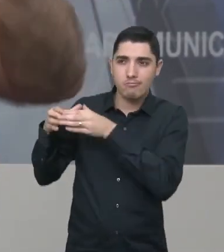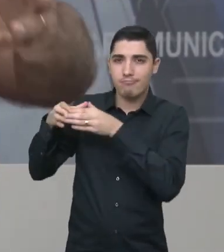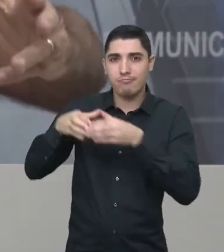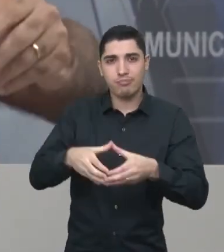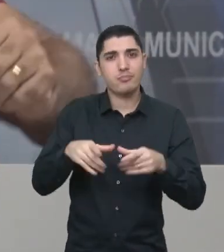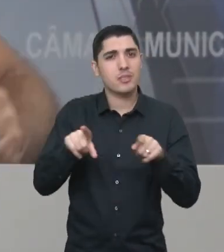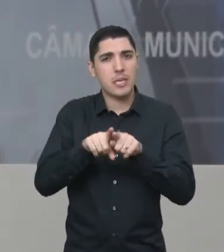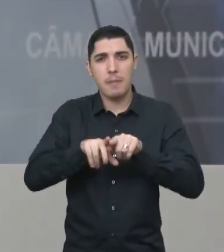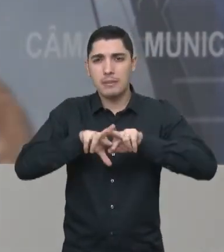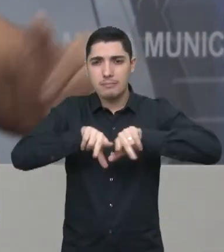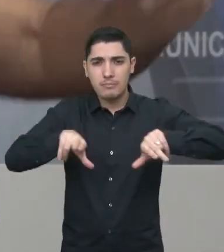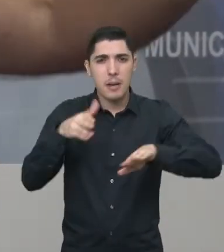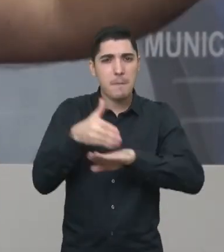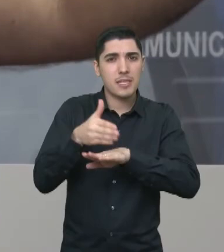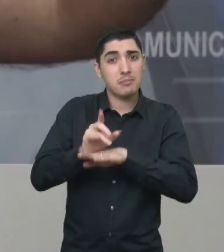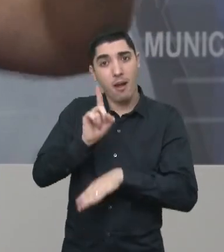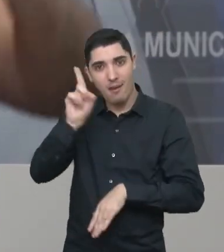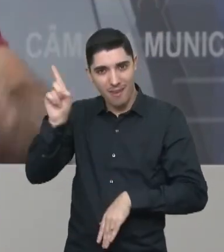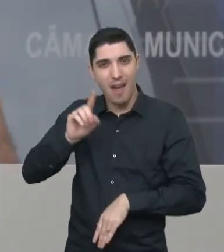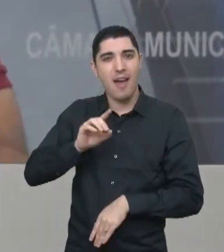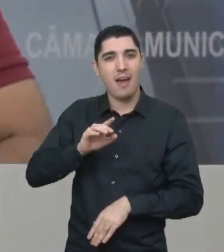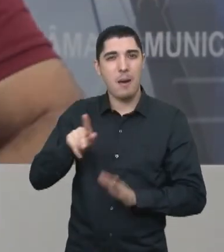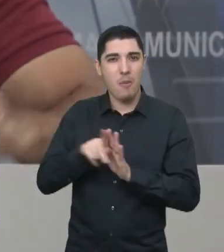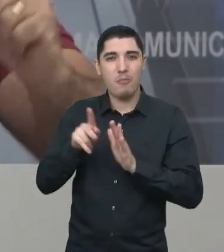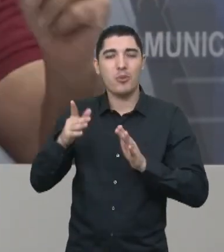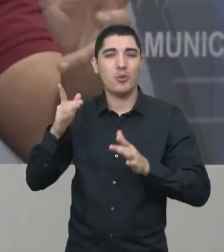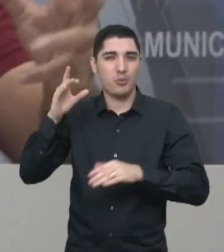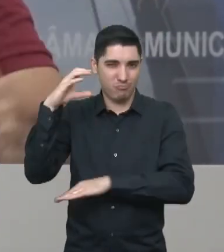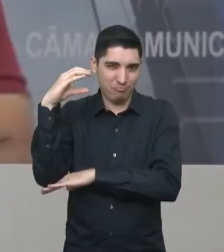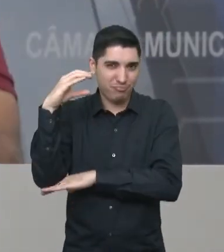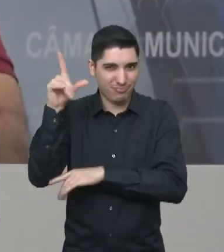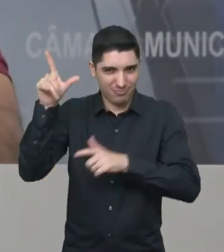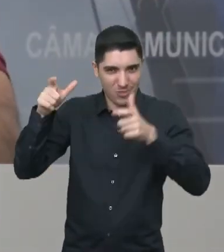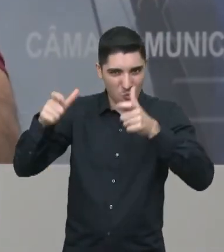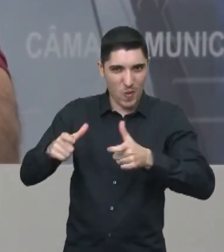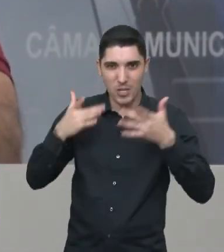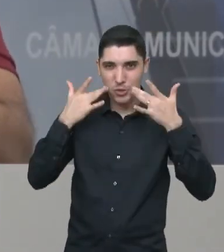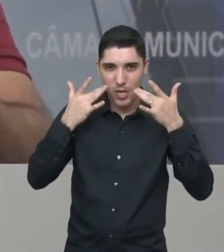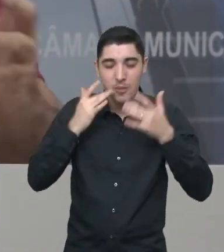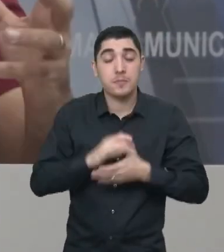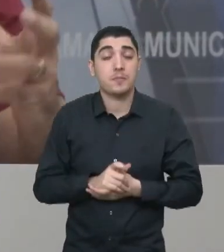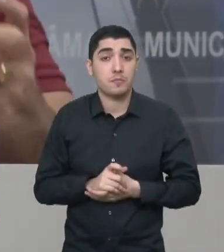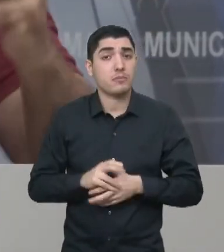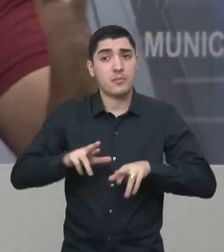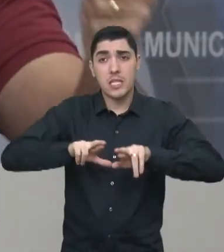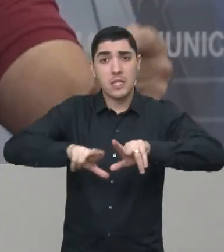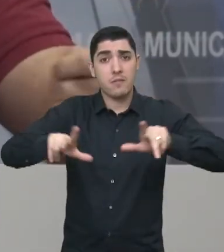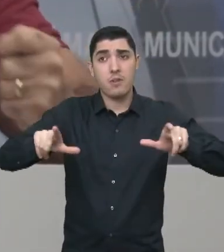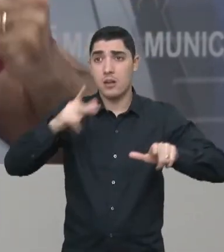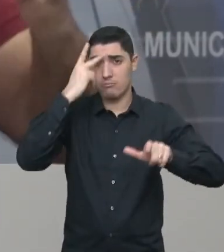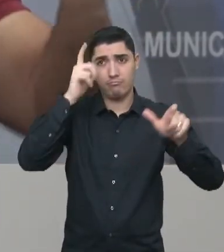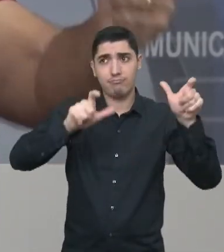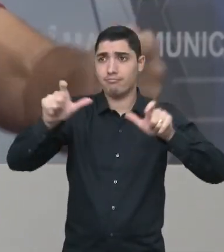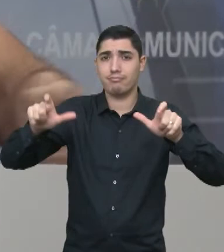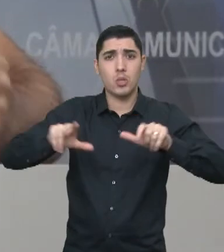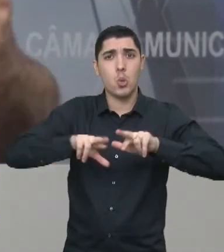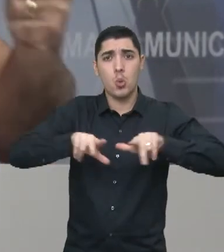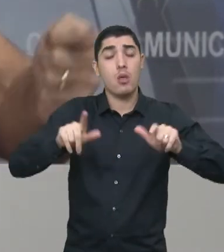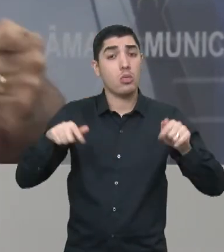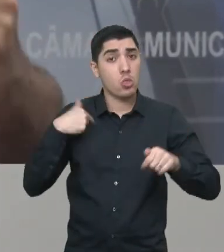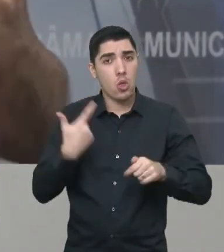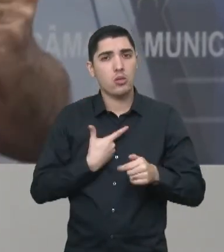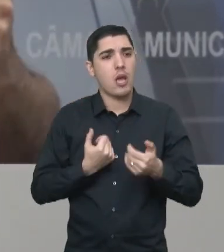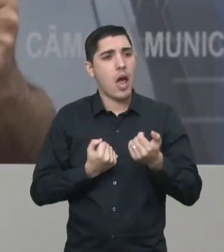todos os bairros adjacentes, o Eleven lá do Novo Horizonte, todos os bairros. E a gente vai, essas equipes que a gente vai ajudando, vai apoiando,